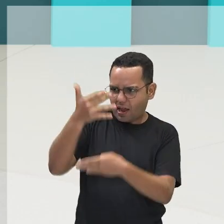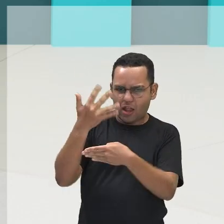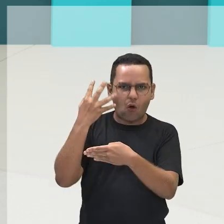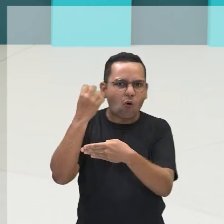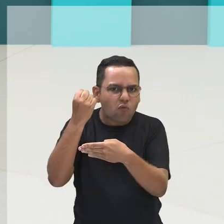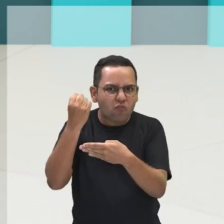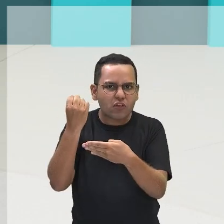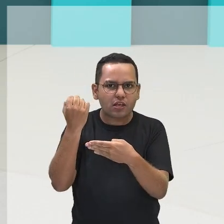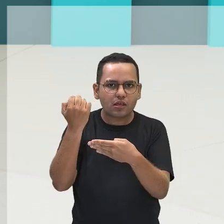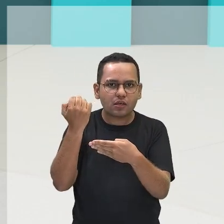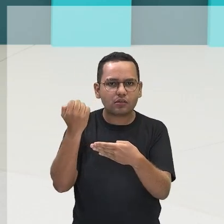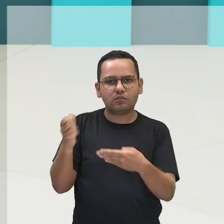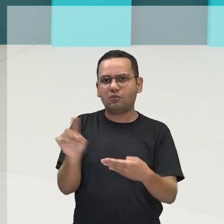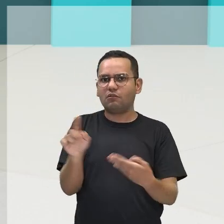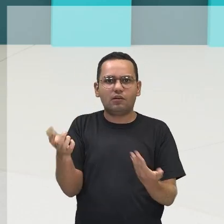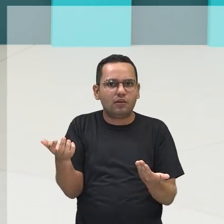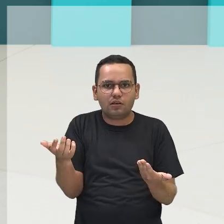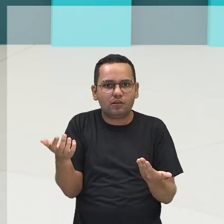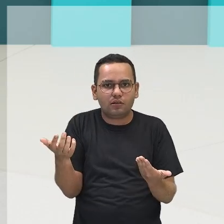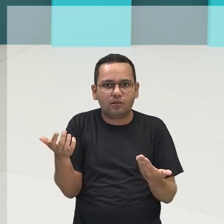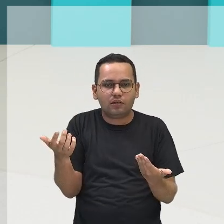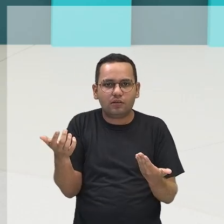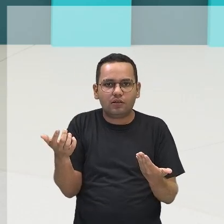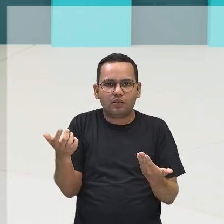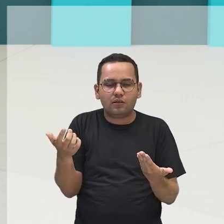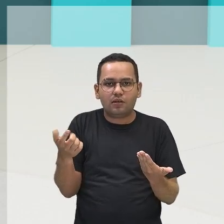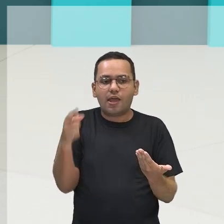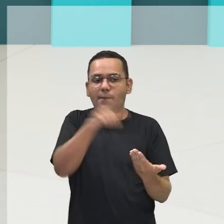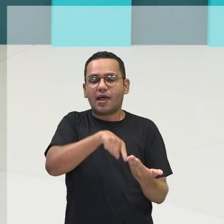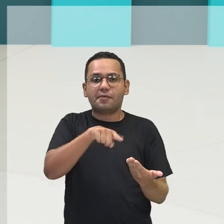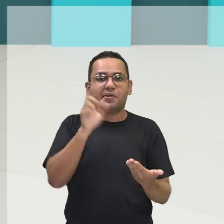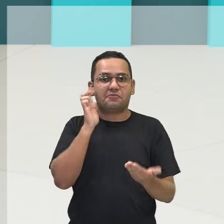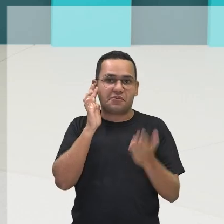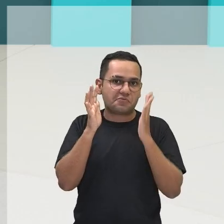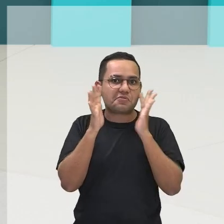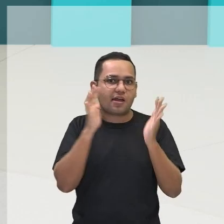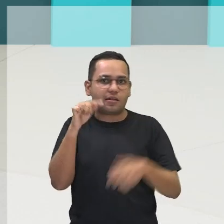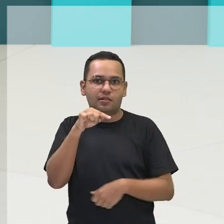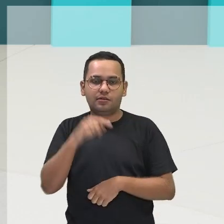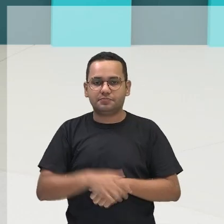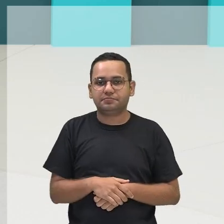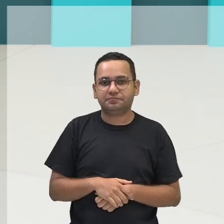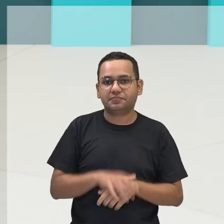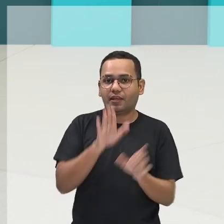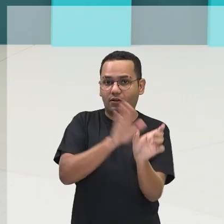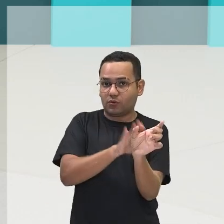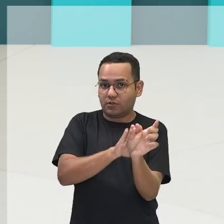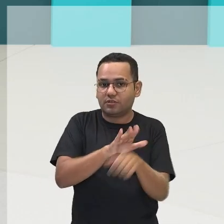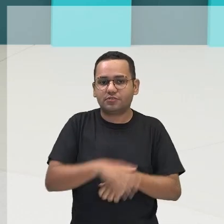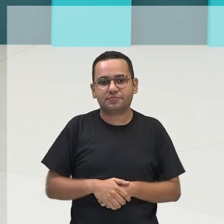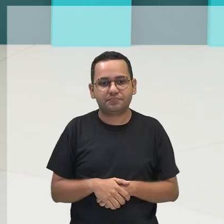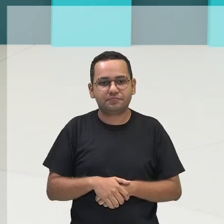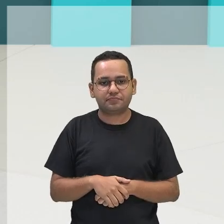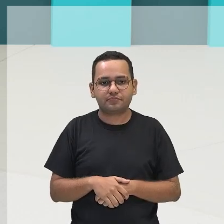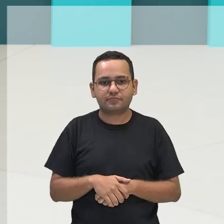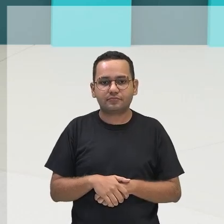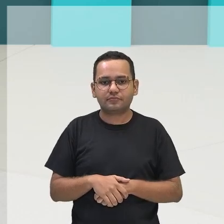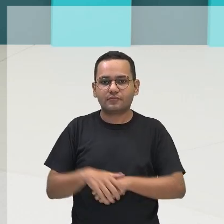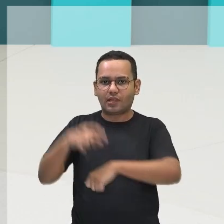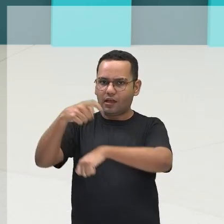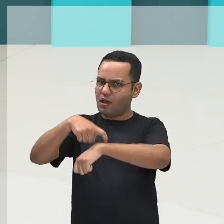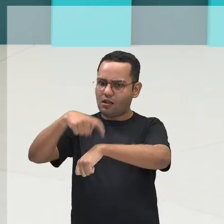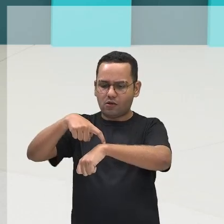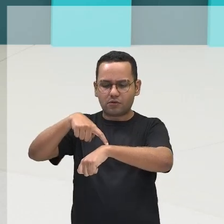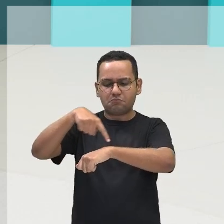sentido figurado, no sentido conotativo também, ok? O relógio parou de funcionar. Opa,